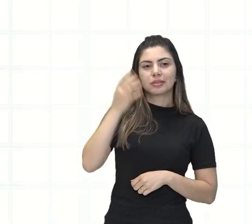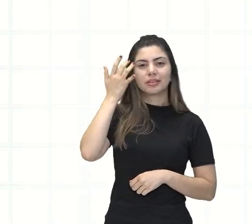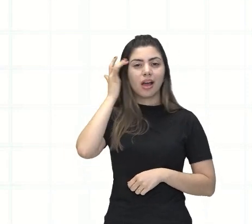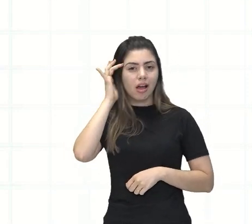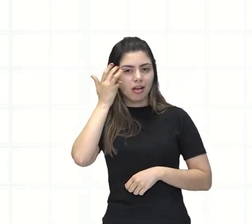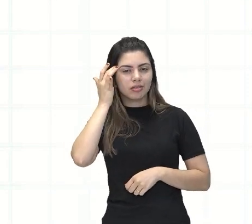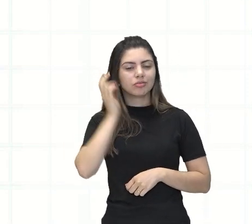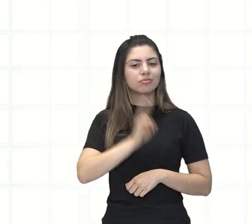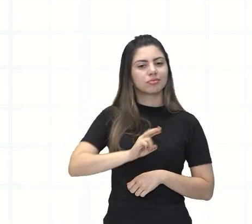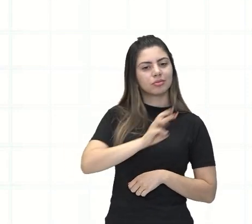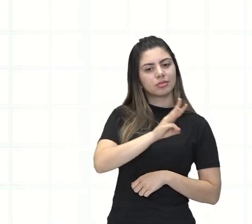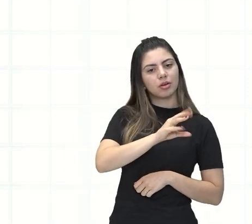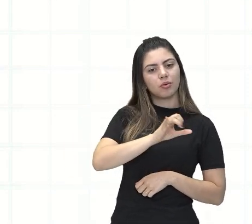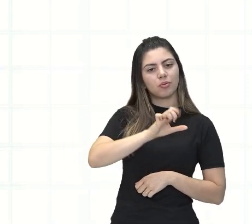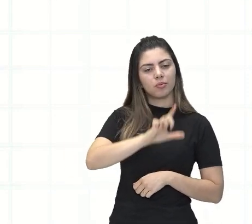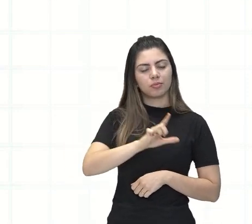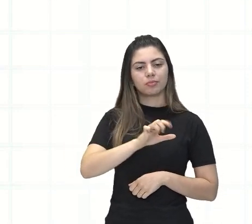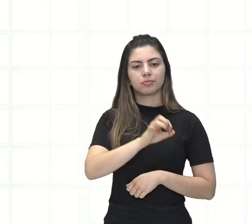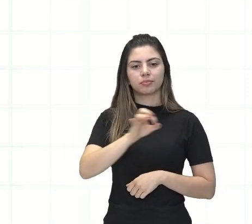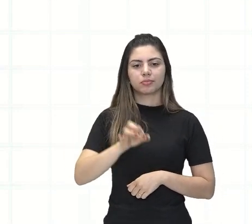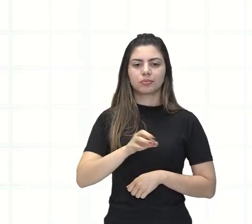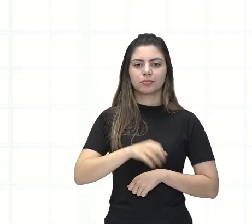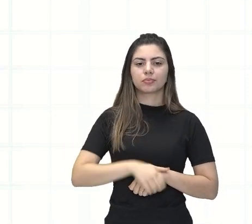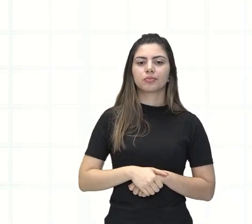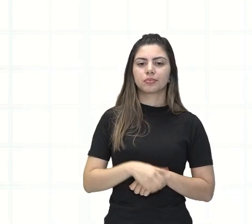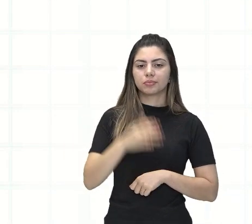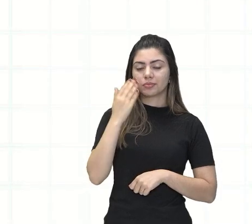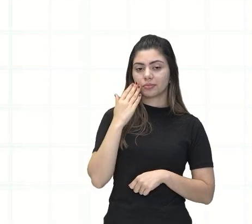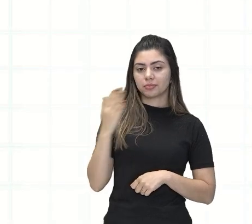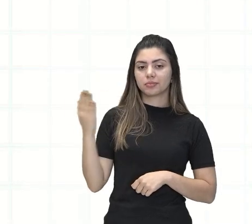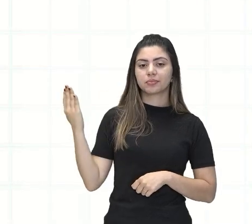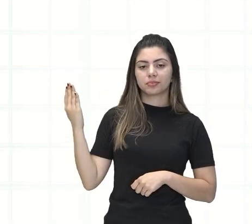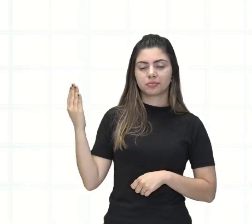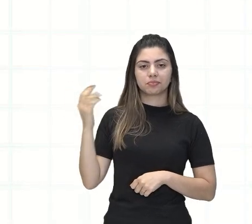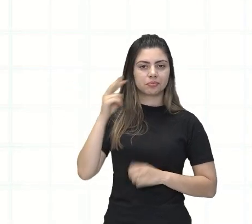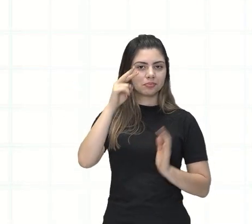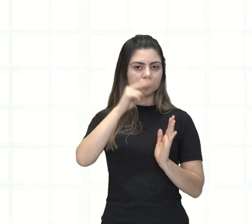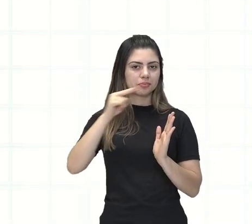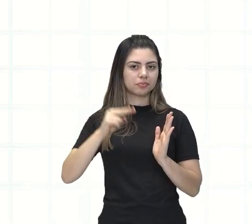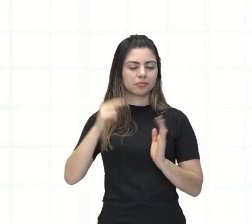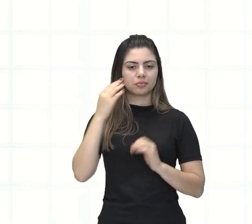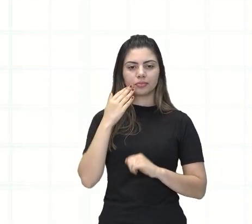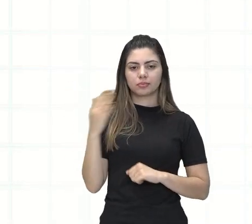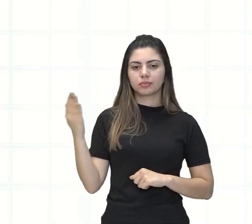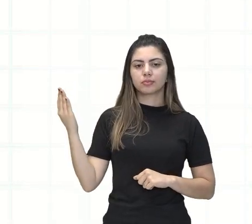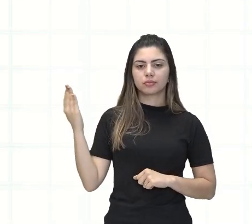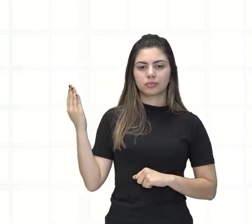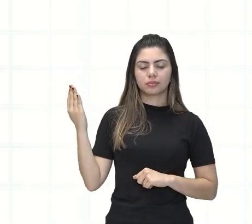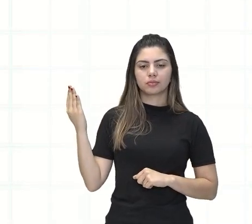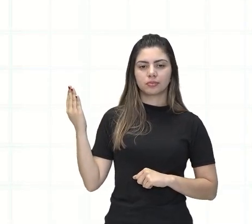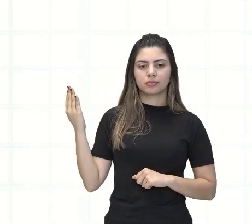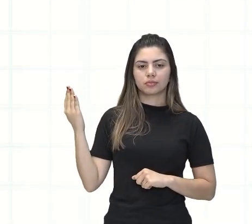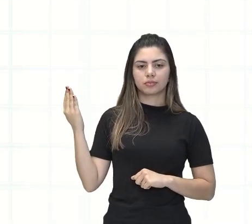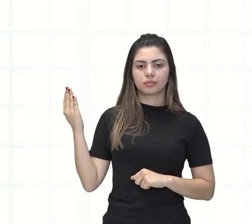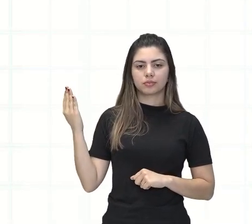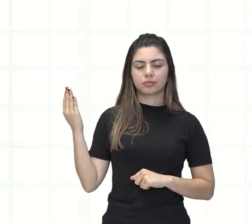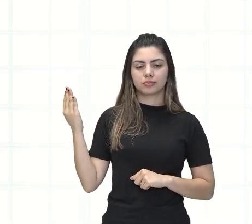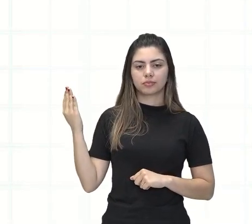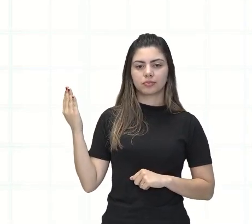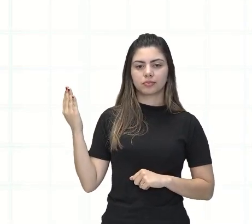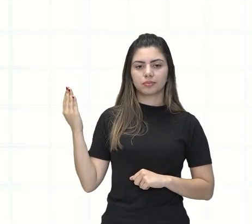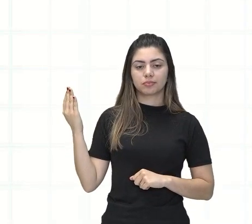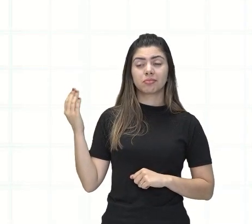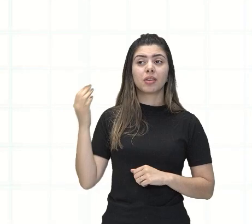I think it will rain tomorrow. I think it will rain tomorrow. Acho que vai